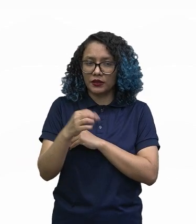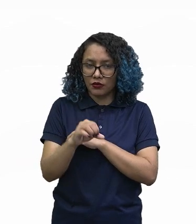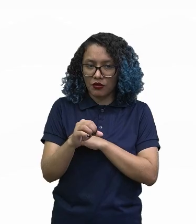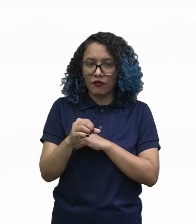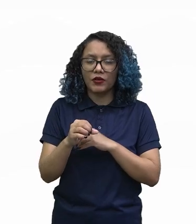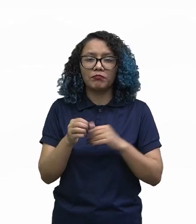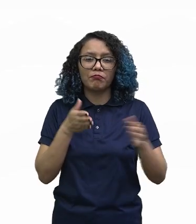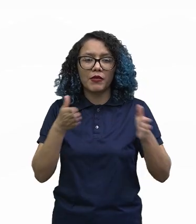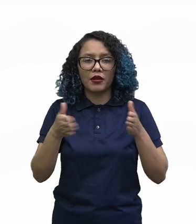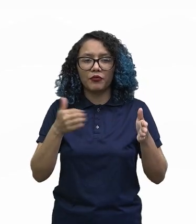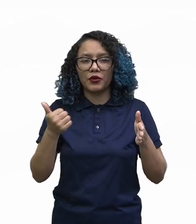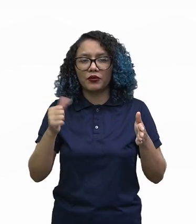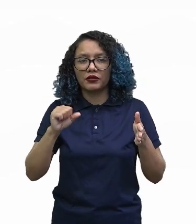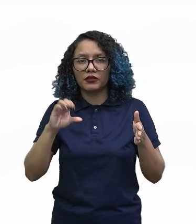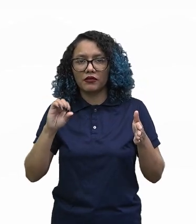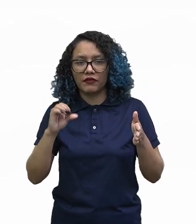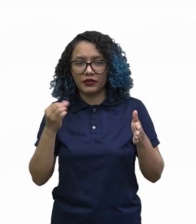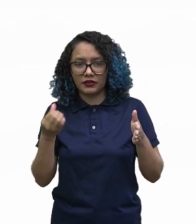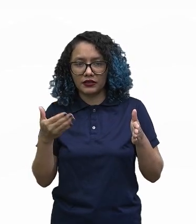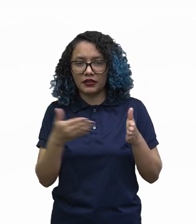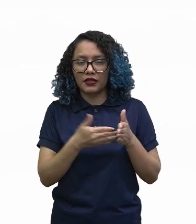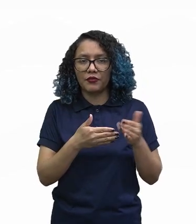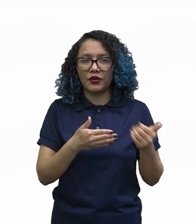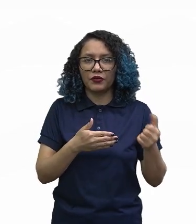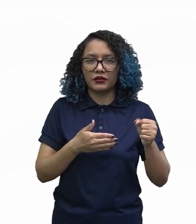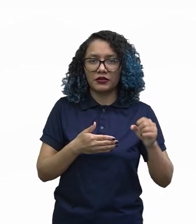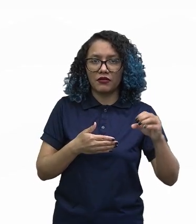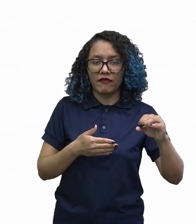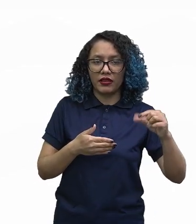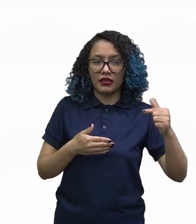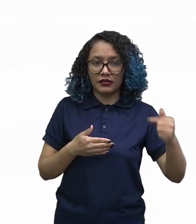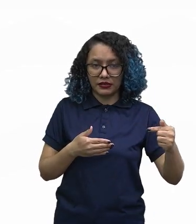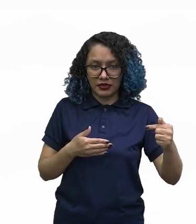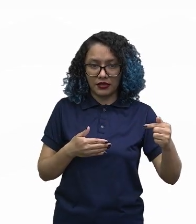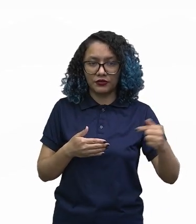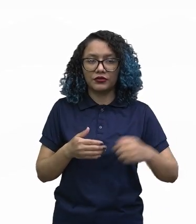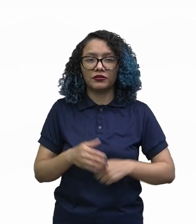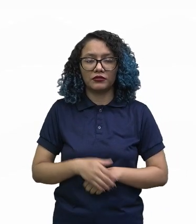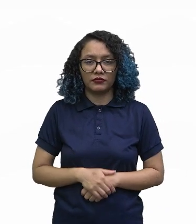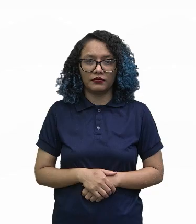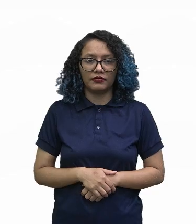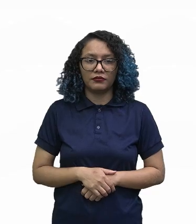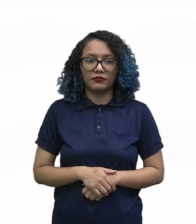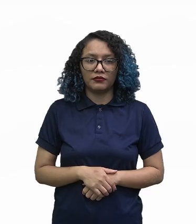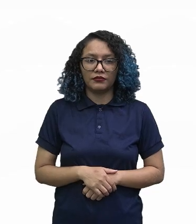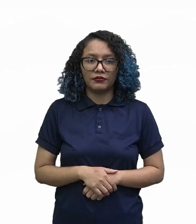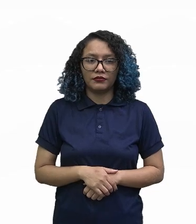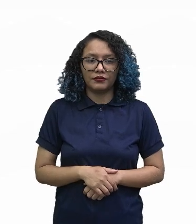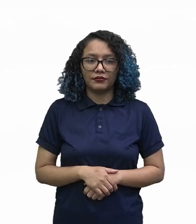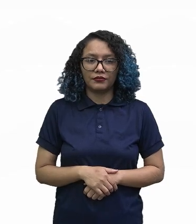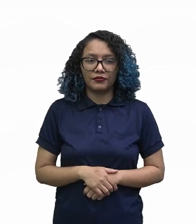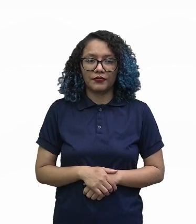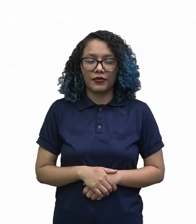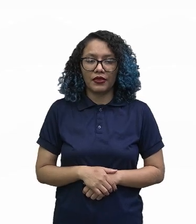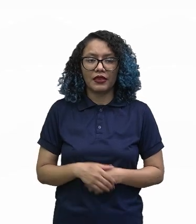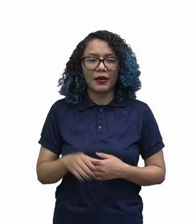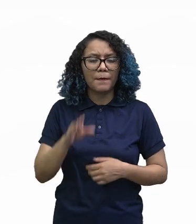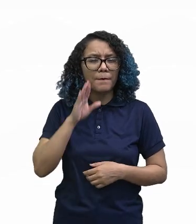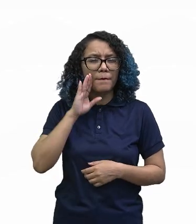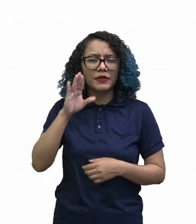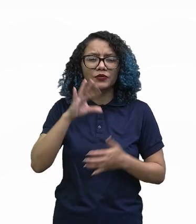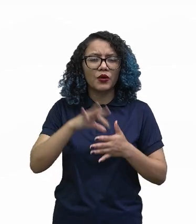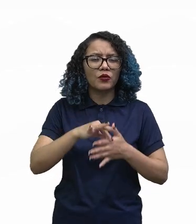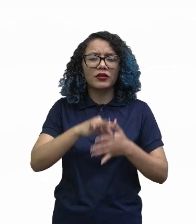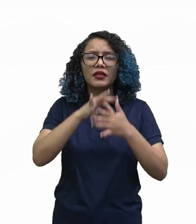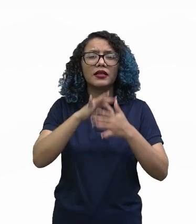entre 1896 e 97 e que apresentou como principal liderança a